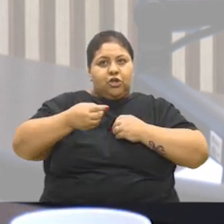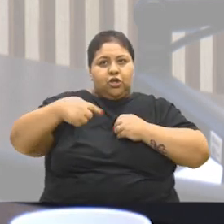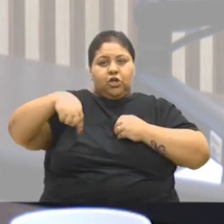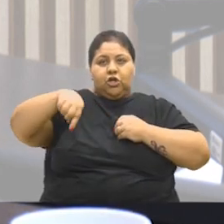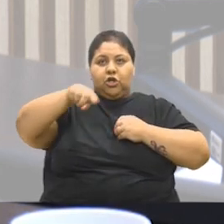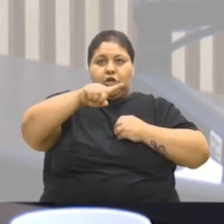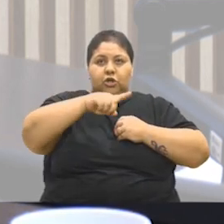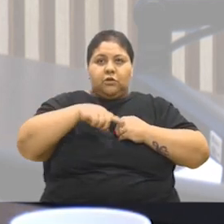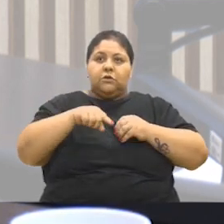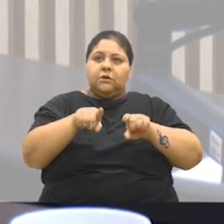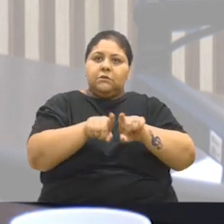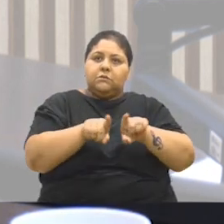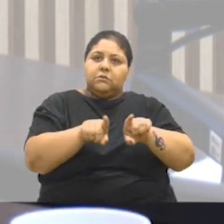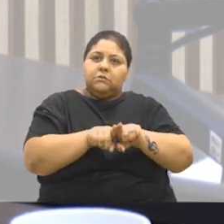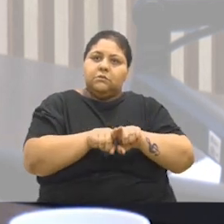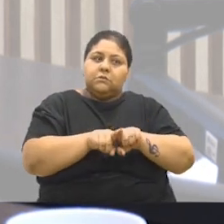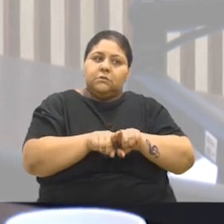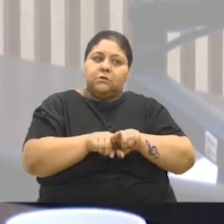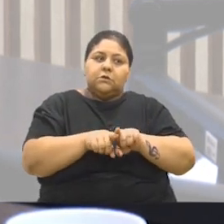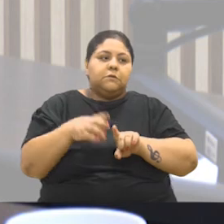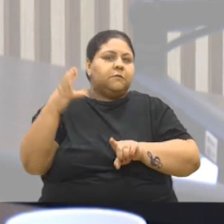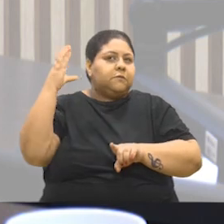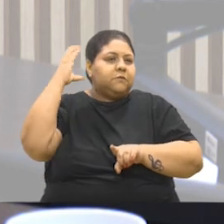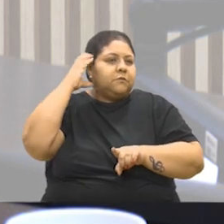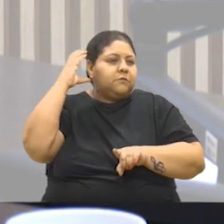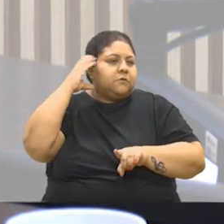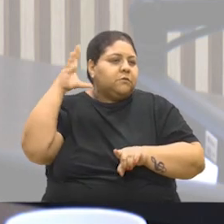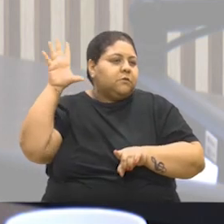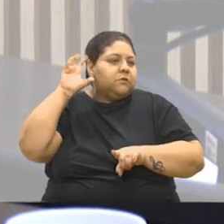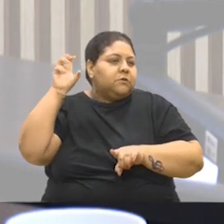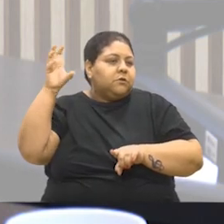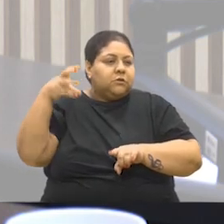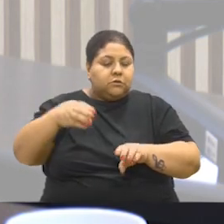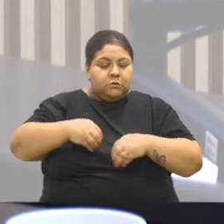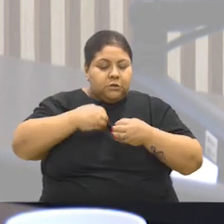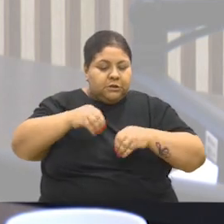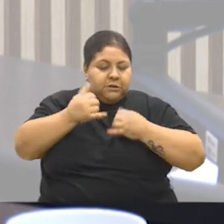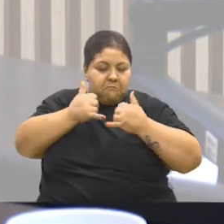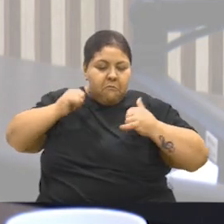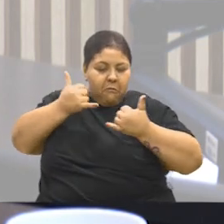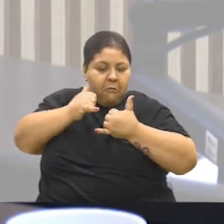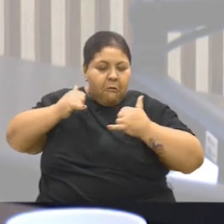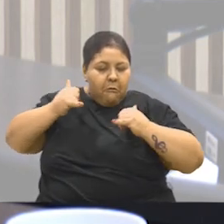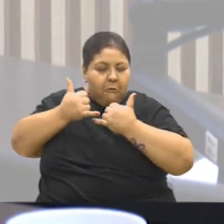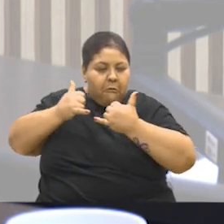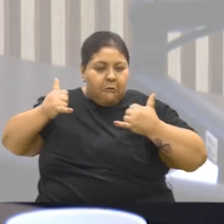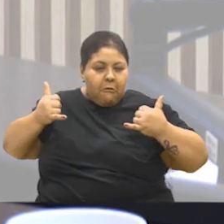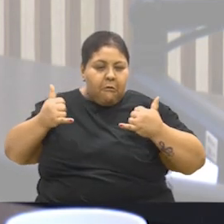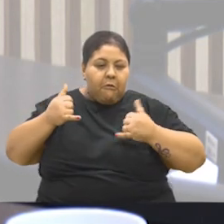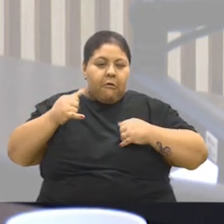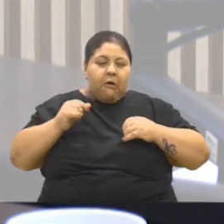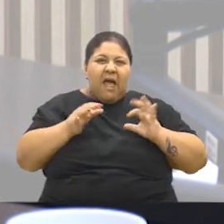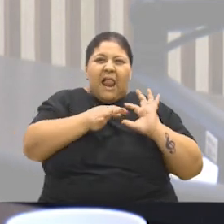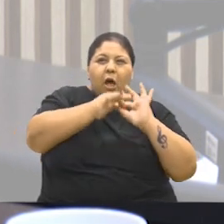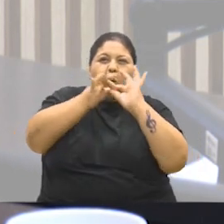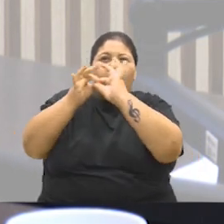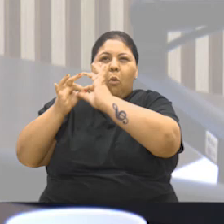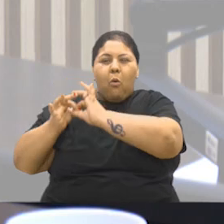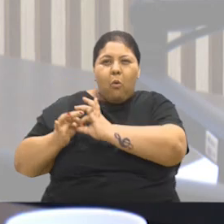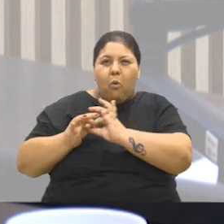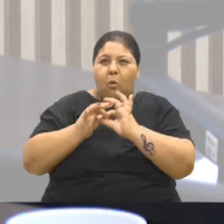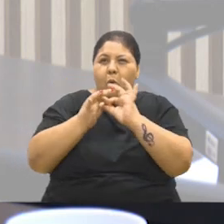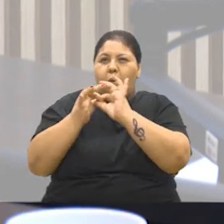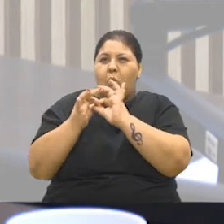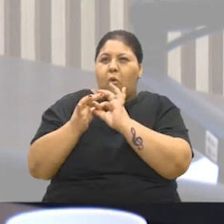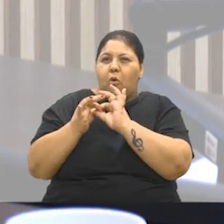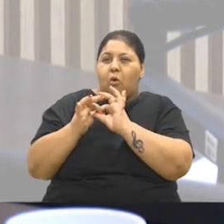rádio. Nós emitimos uma energia que vai gerando uma frequência. Essa frequência, ela se sintoniza com